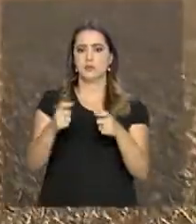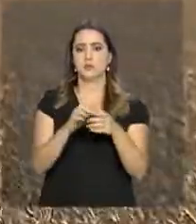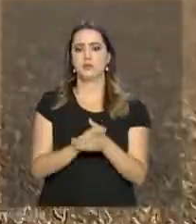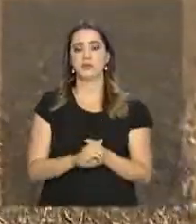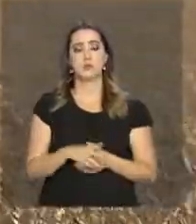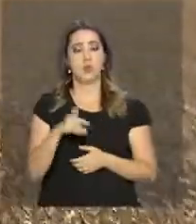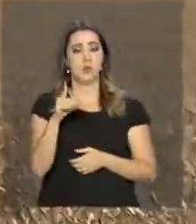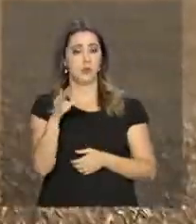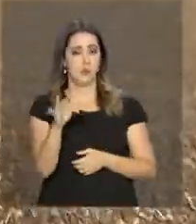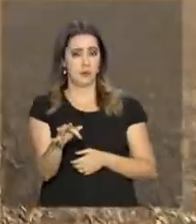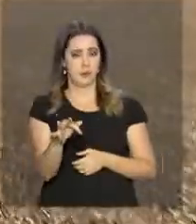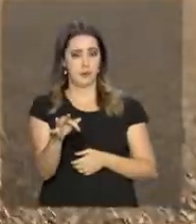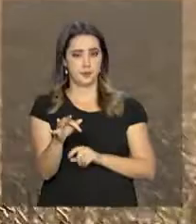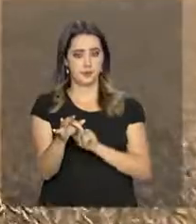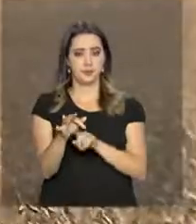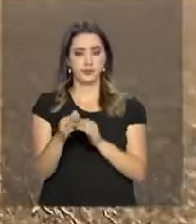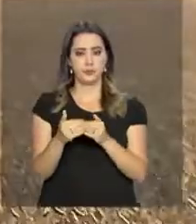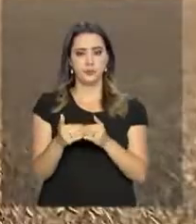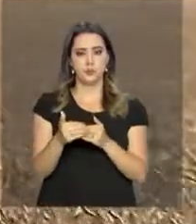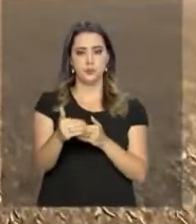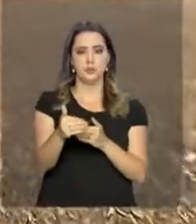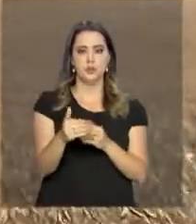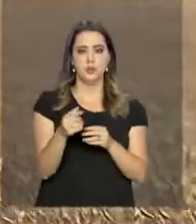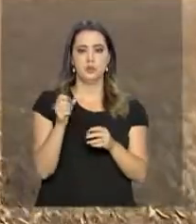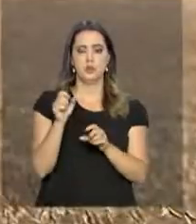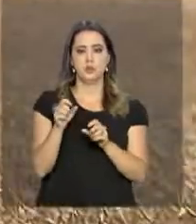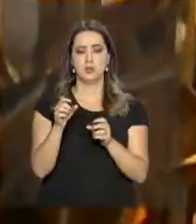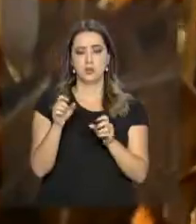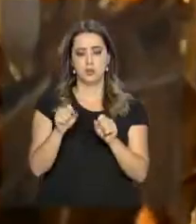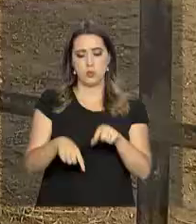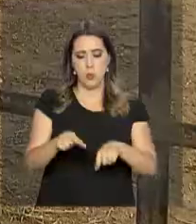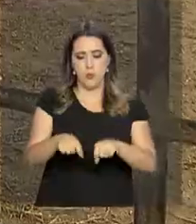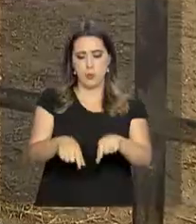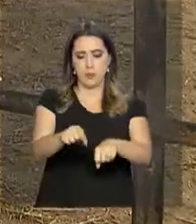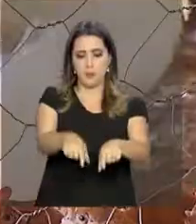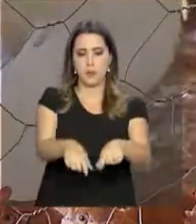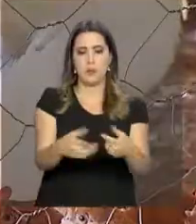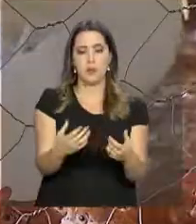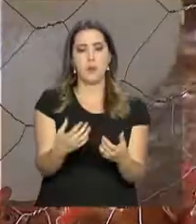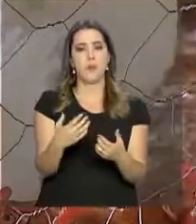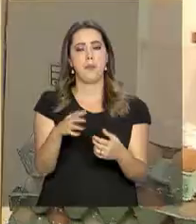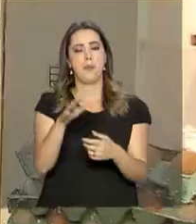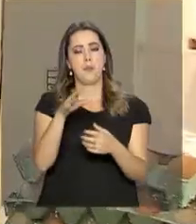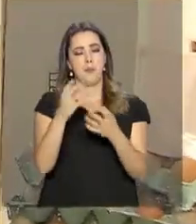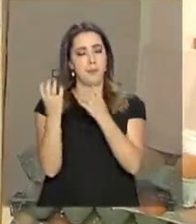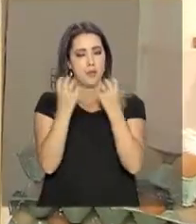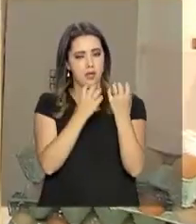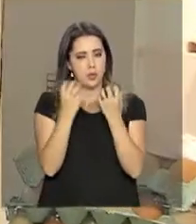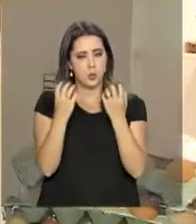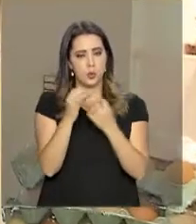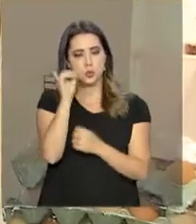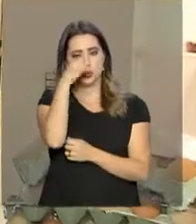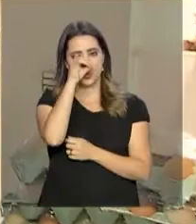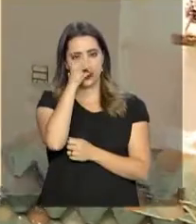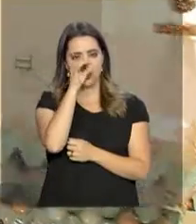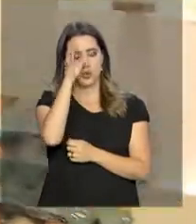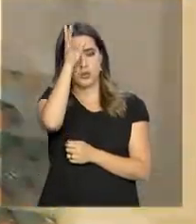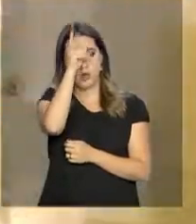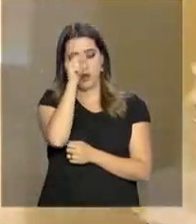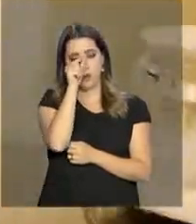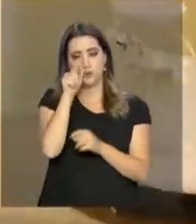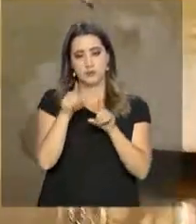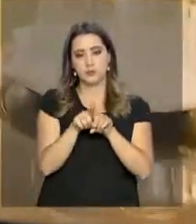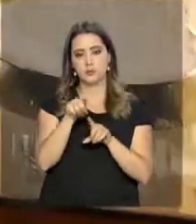federal por exemplo continua como grande produtor de soja milho suínos e aves jaime está na agricultura mais de